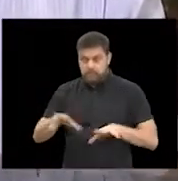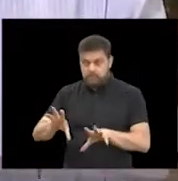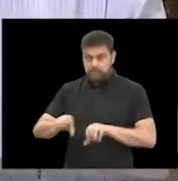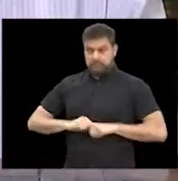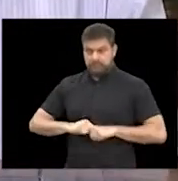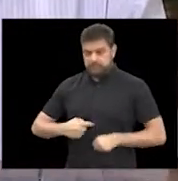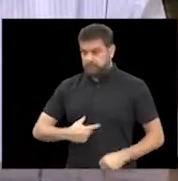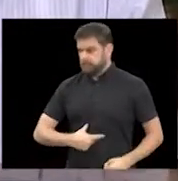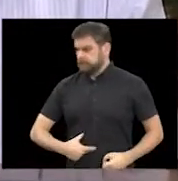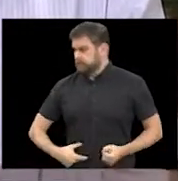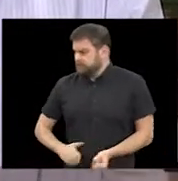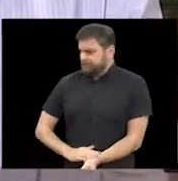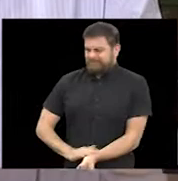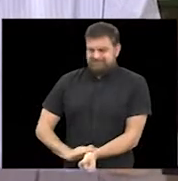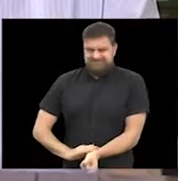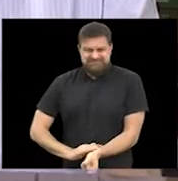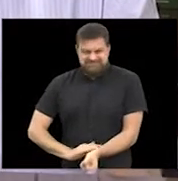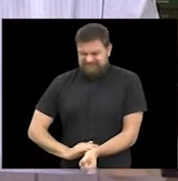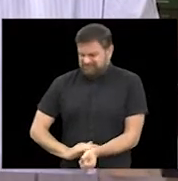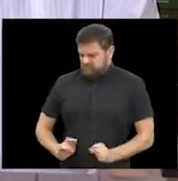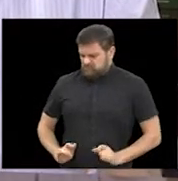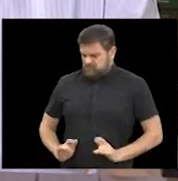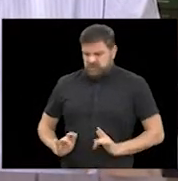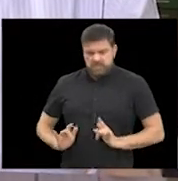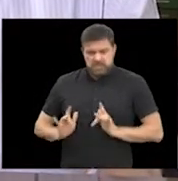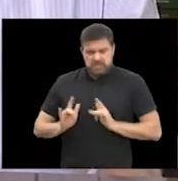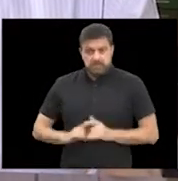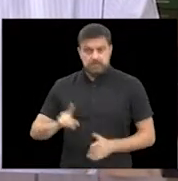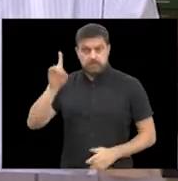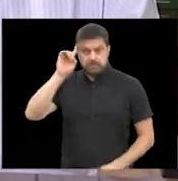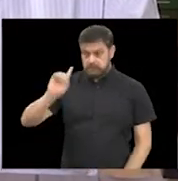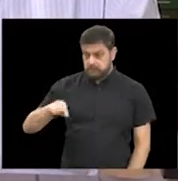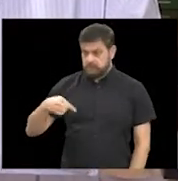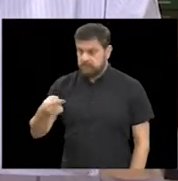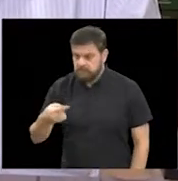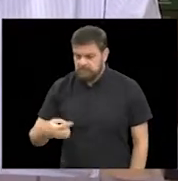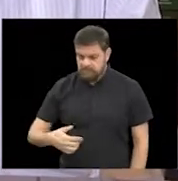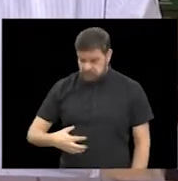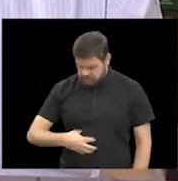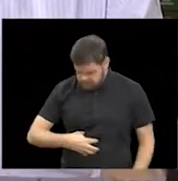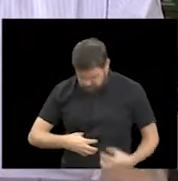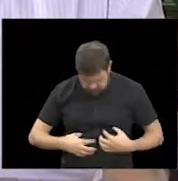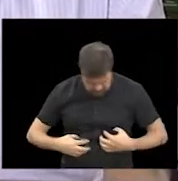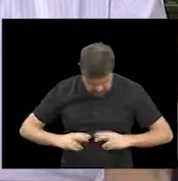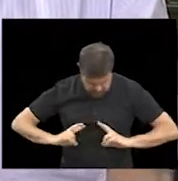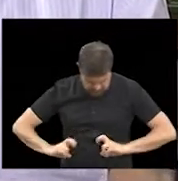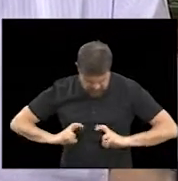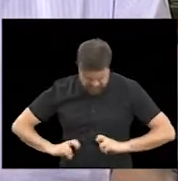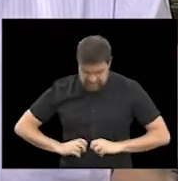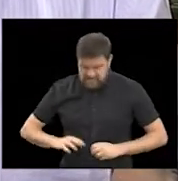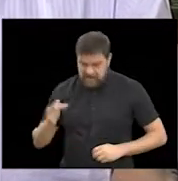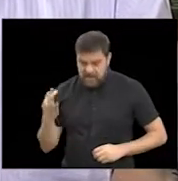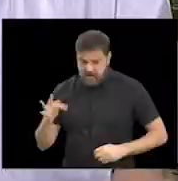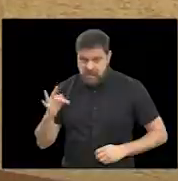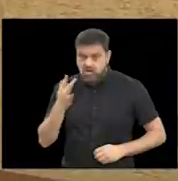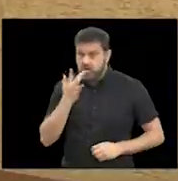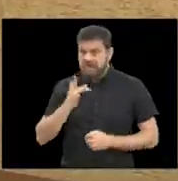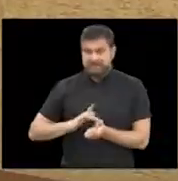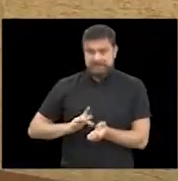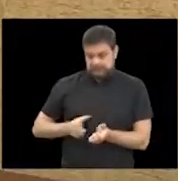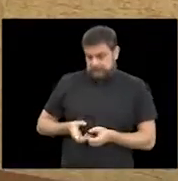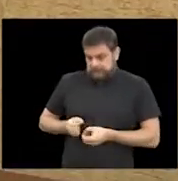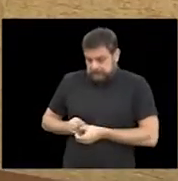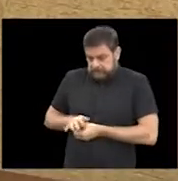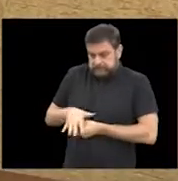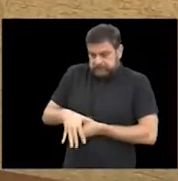uma tensão enorme no momento, e no dia seguinte começaram a ter dor e sangramento.